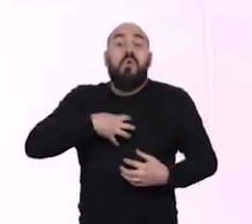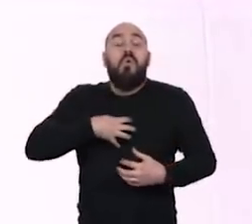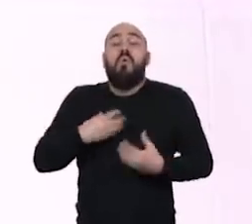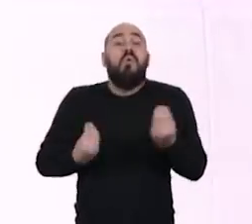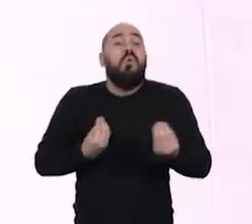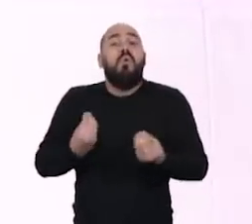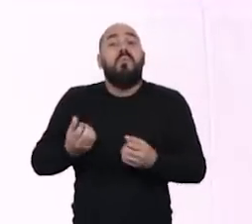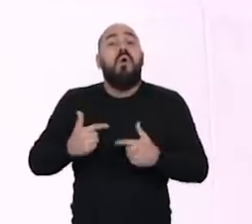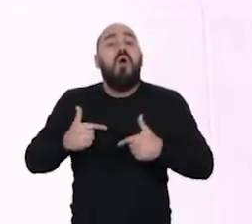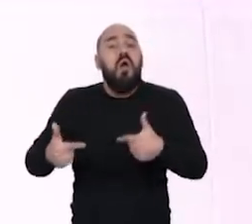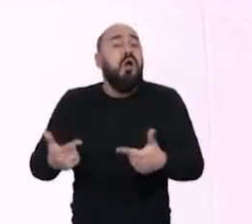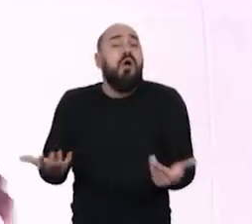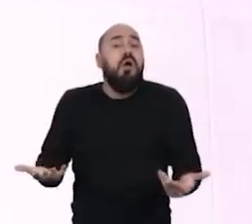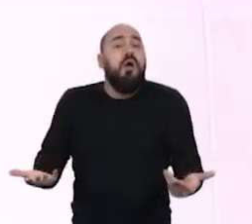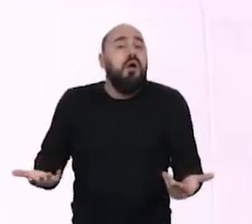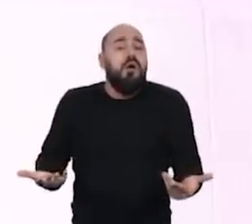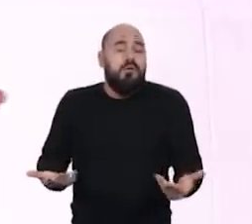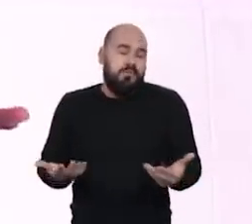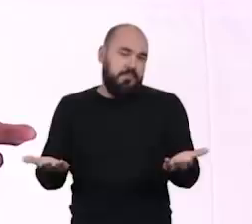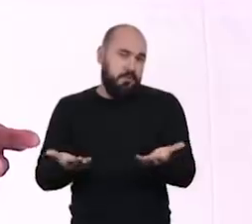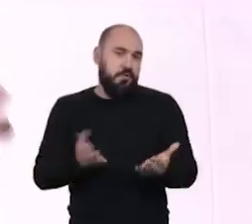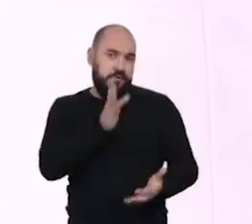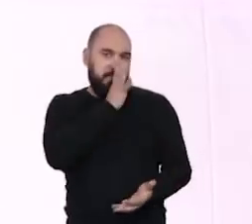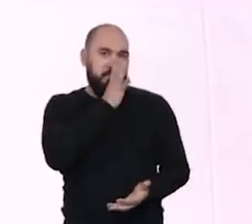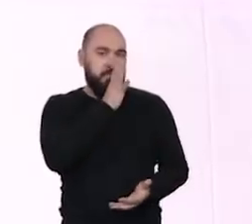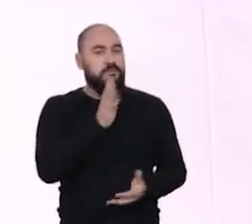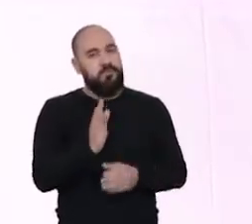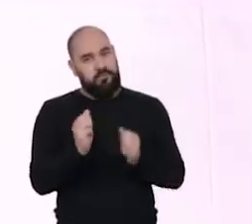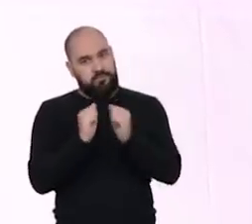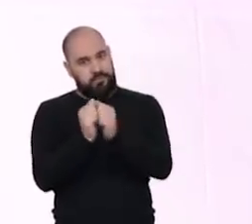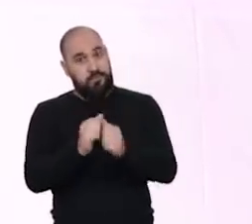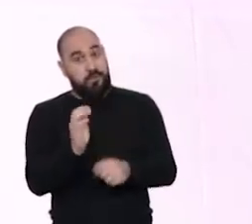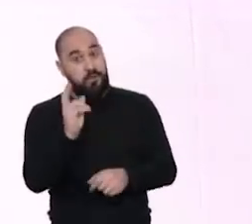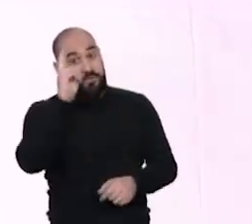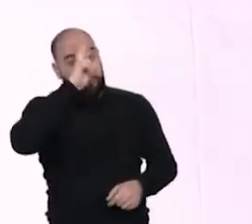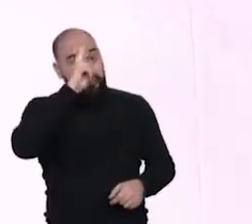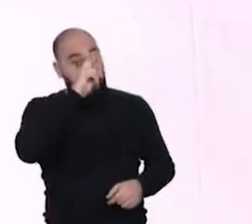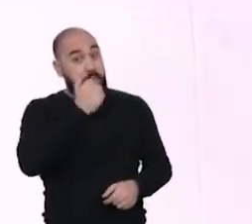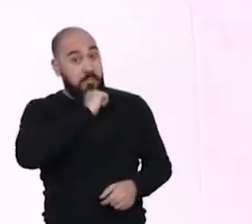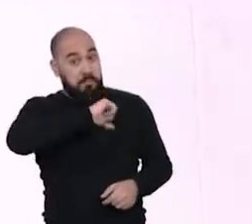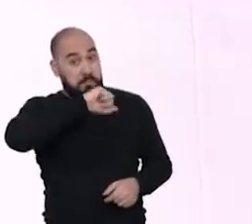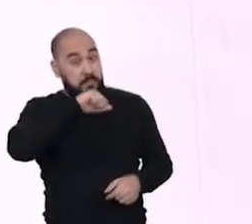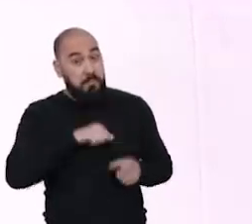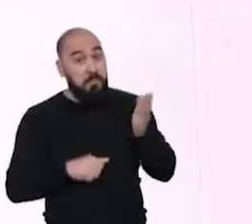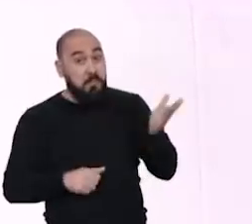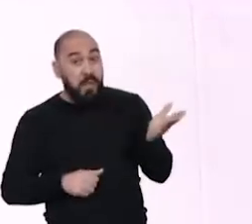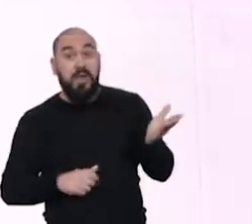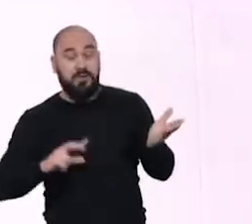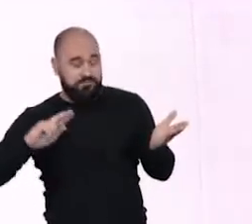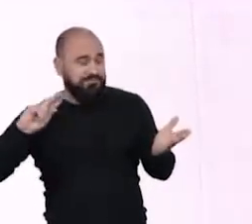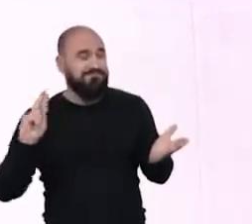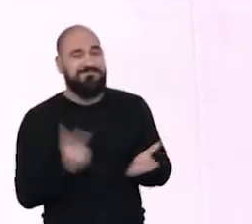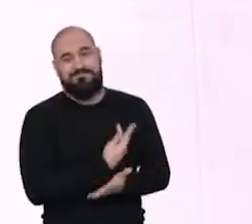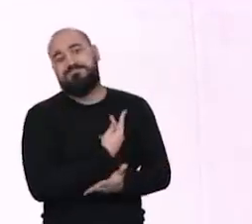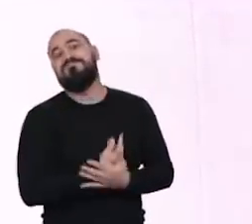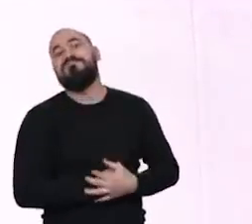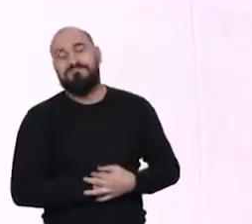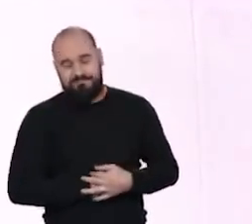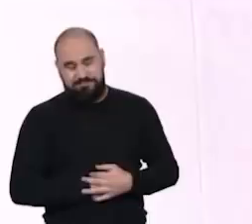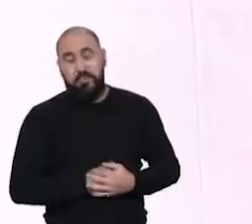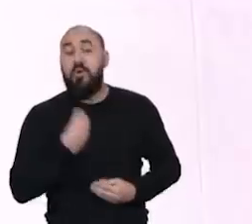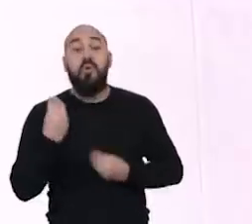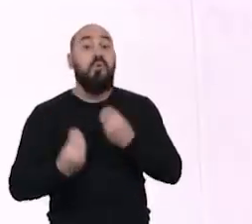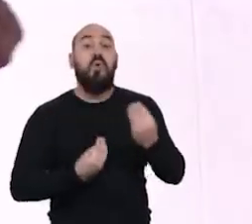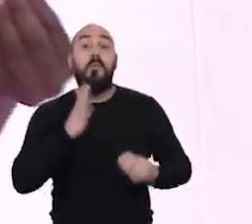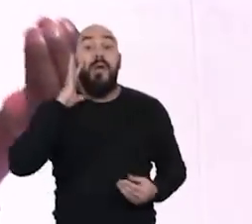é, hoje nós vamos assistir juntos a história de duas mães que passaram por esta mesma tragédia. Como elas